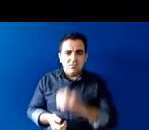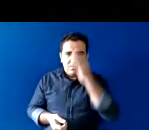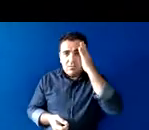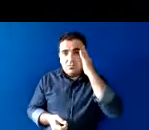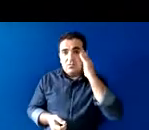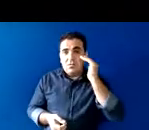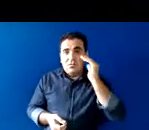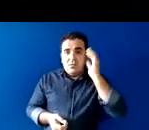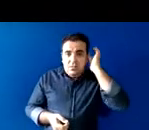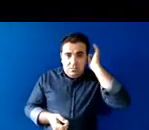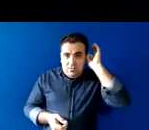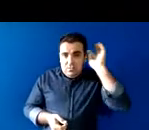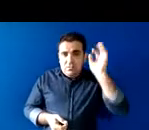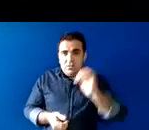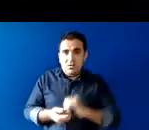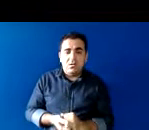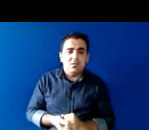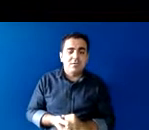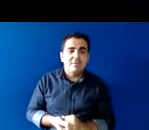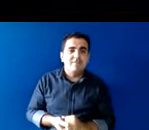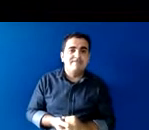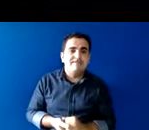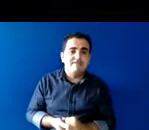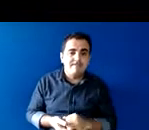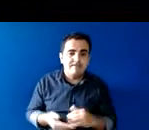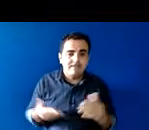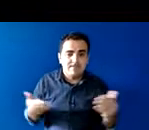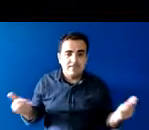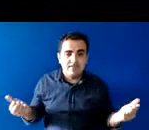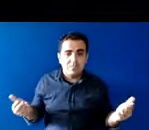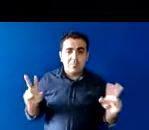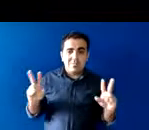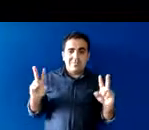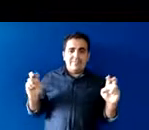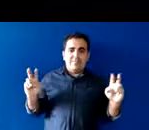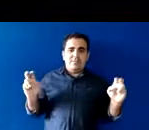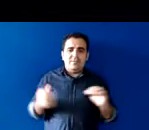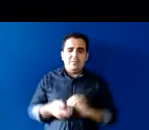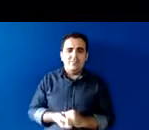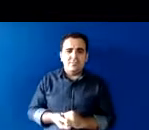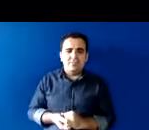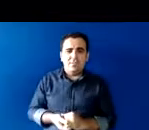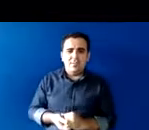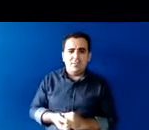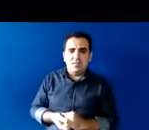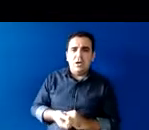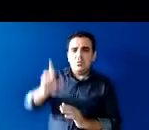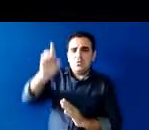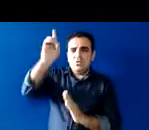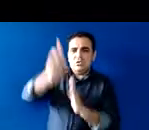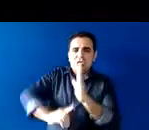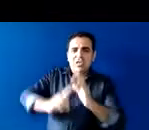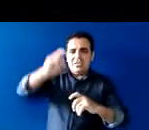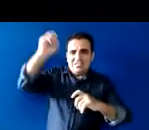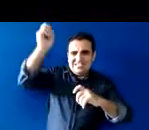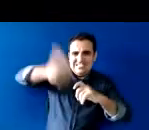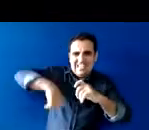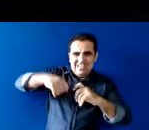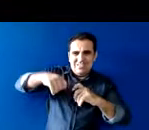Beleza. Pronto. Então, vou falar um pouquinho sobre os direitos sexuais e